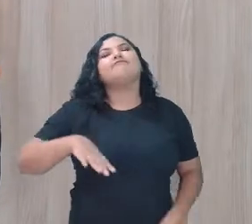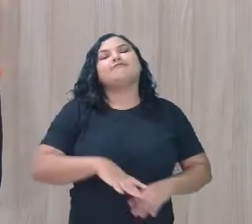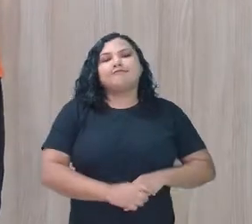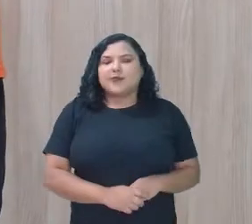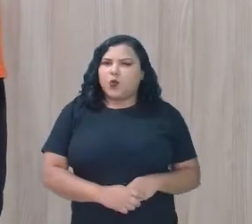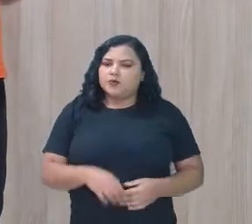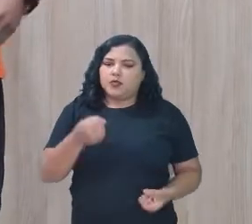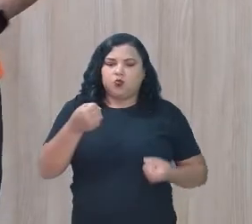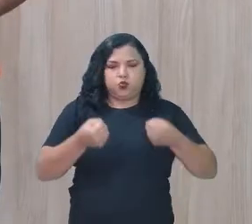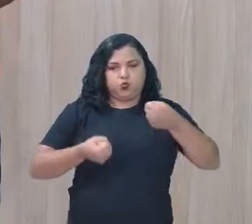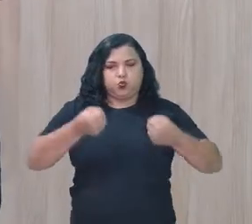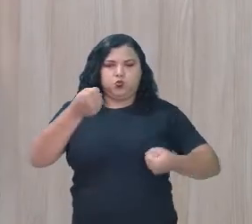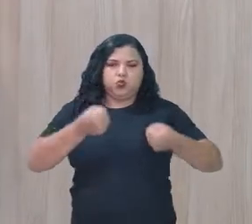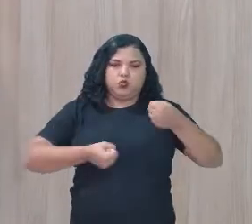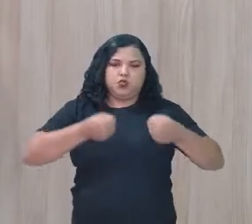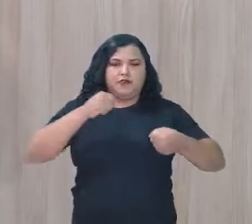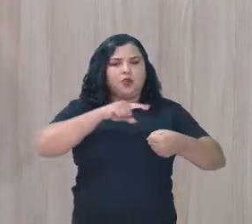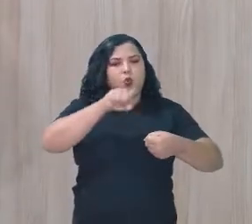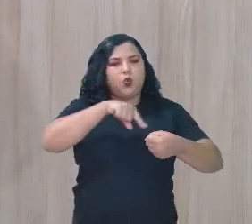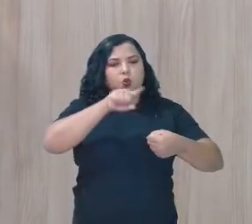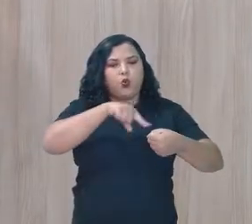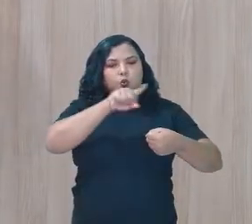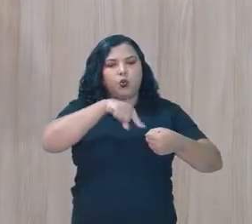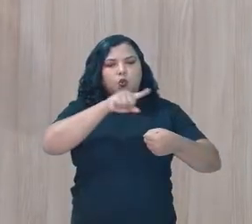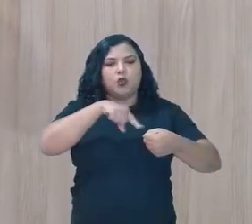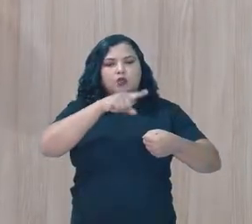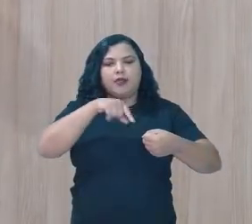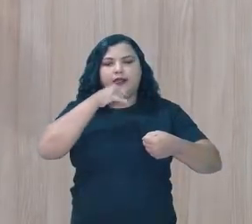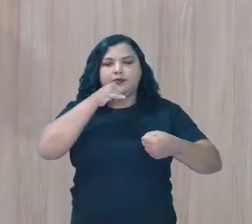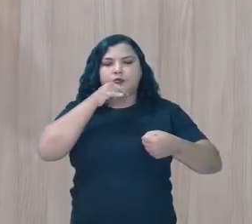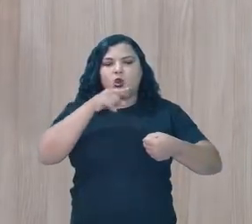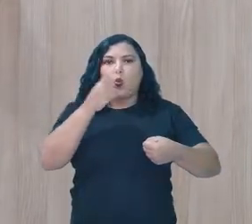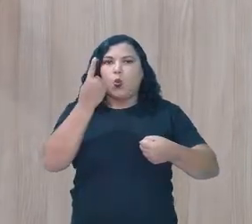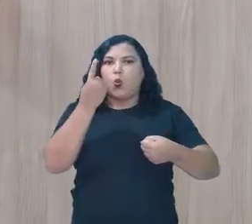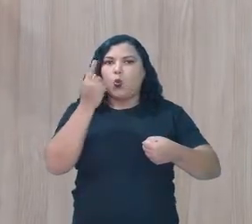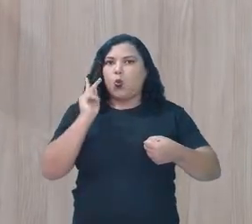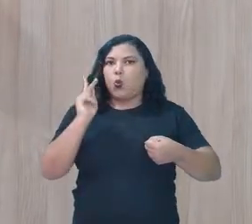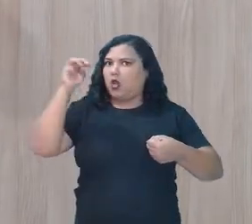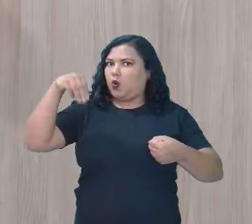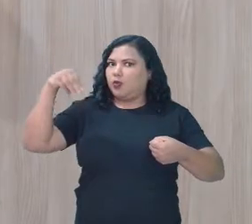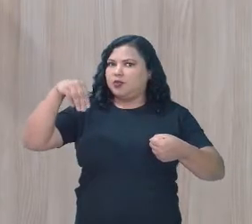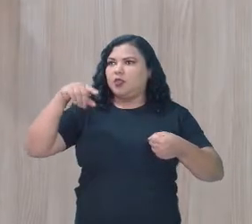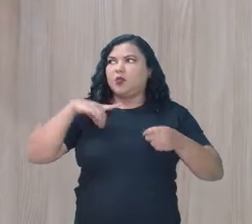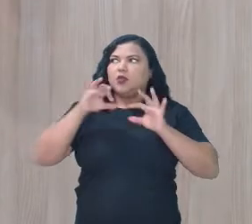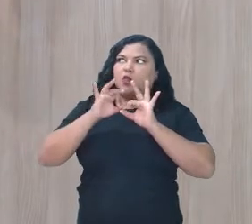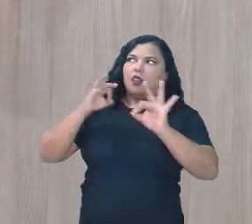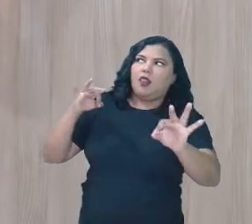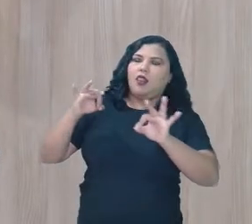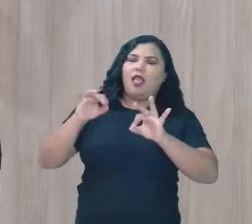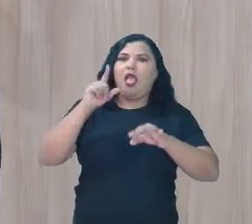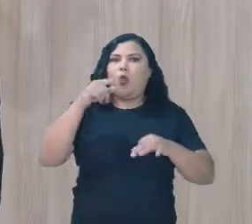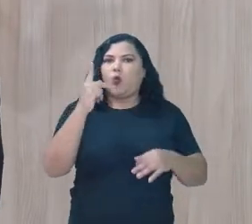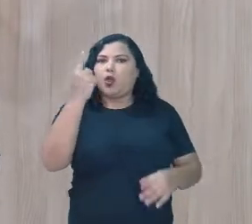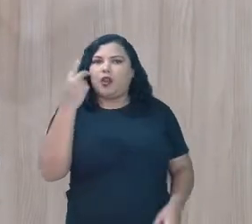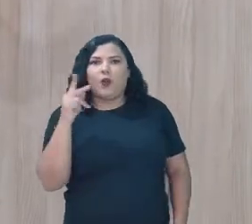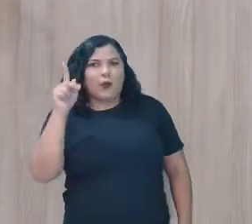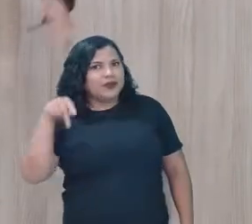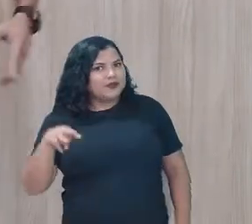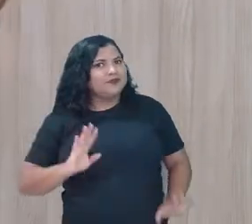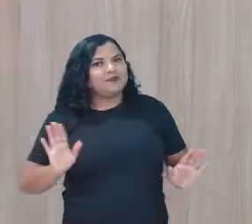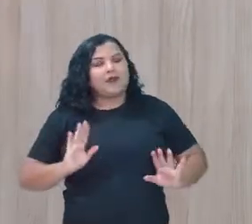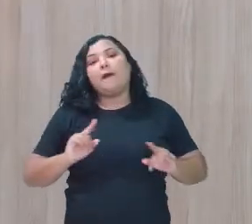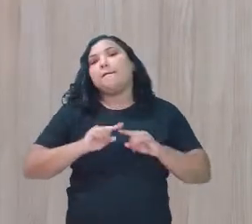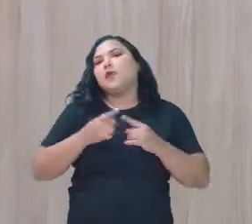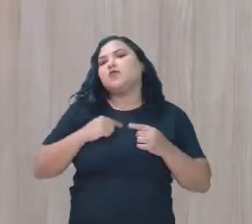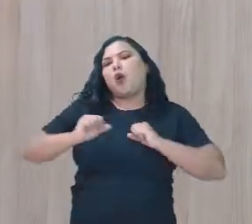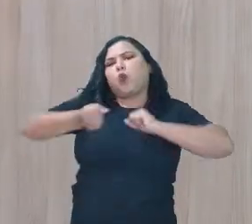Quando a gente está num carro, a gente não fica olhando lá o velocímetro, passou 1 quilômetro, então a distância daqui para ali é de 1 quilômetro.